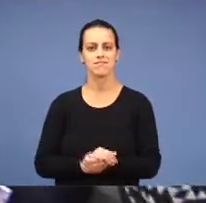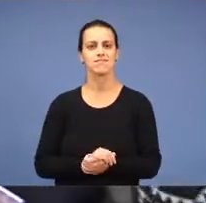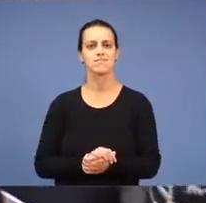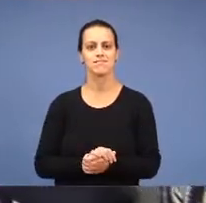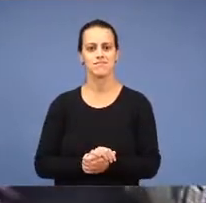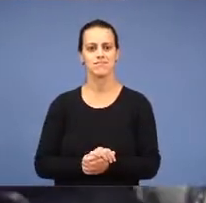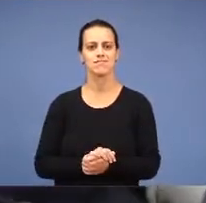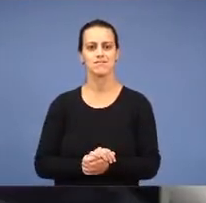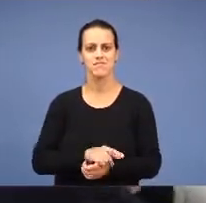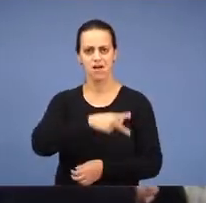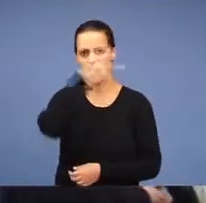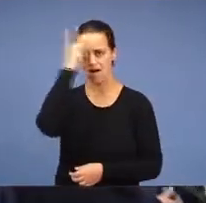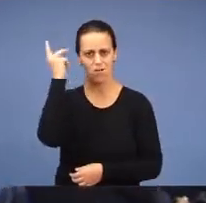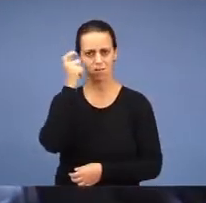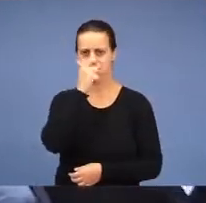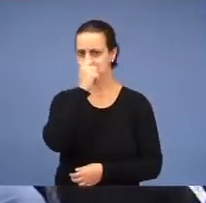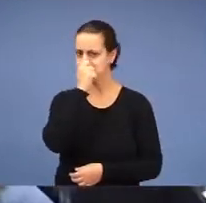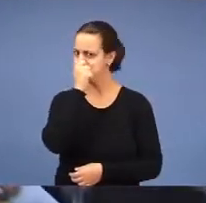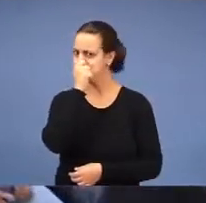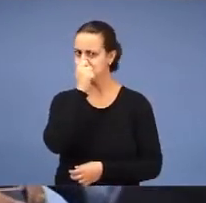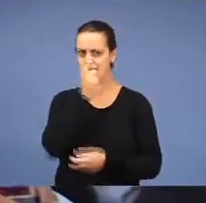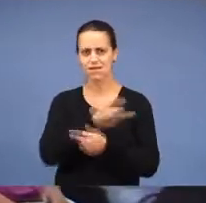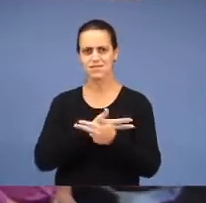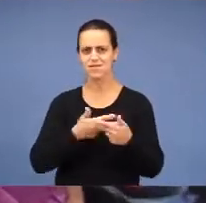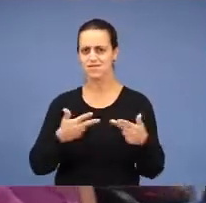Os irmãos podem ver nas imagens,